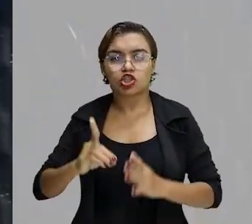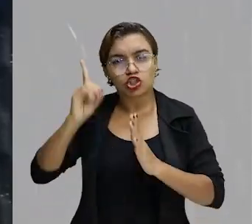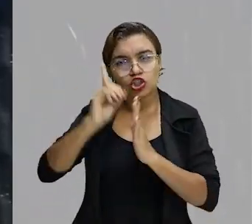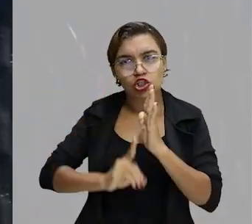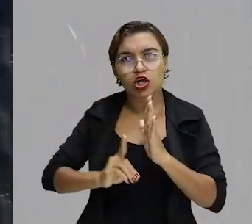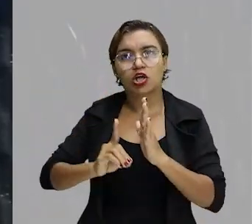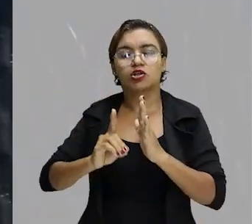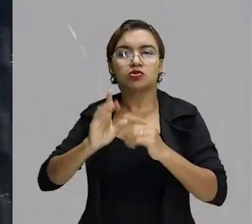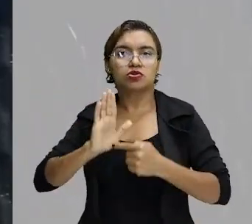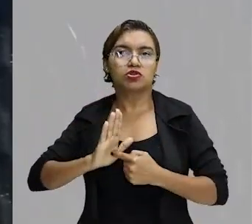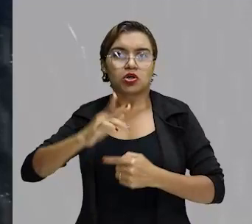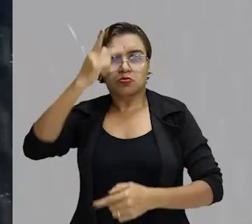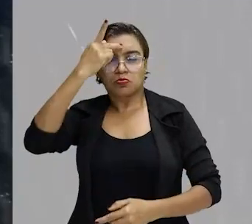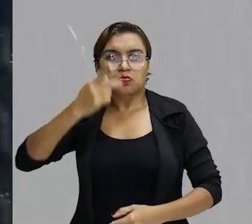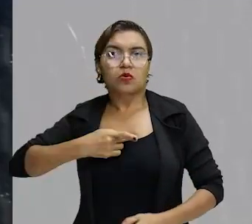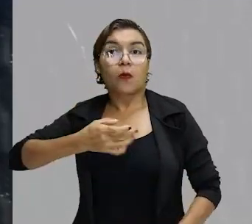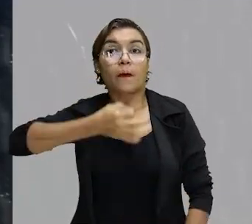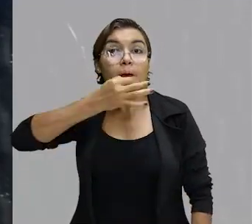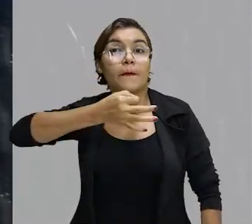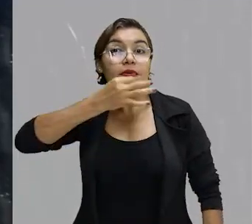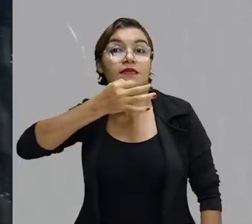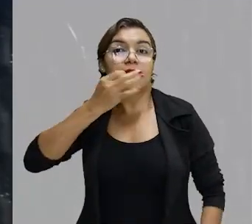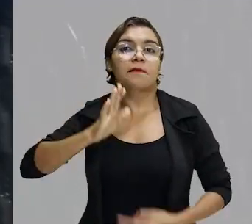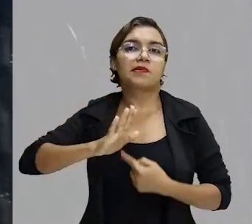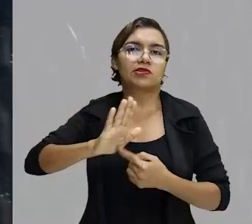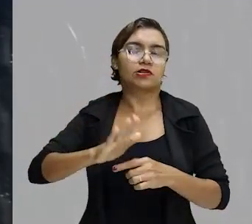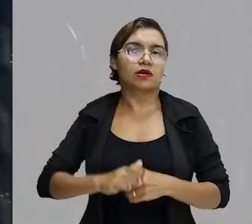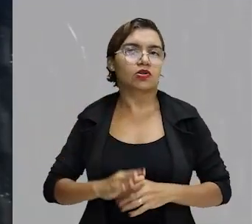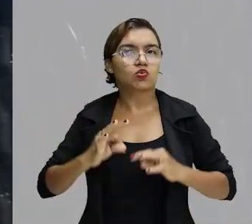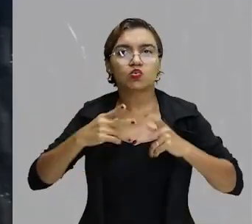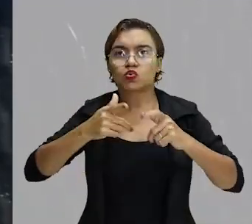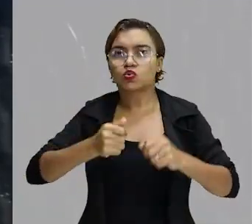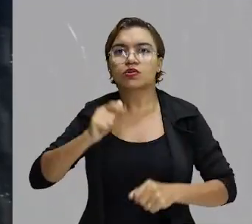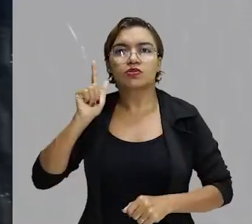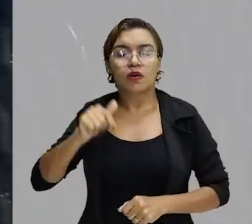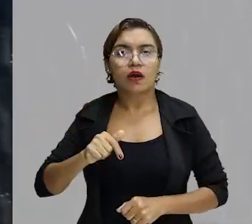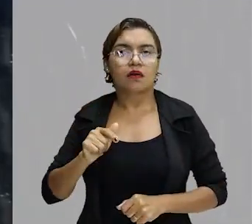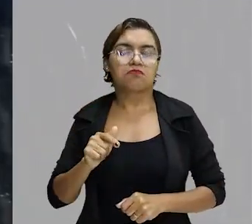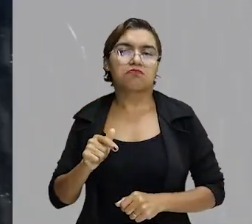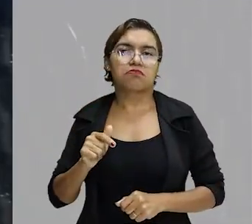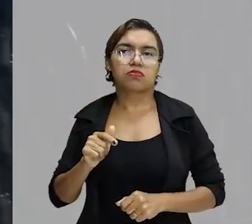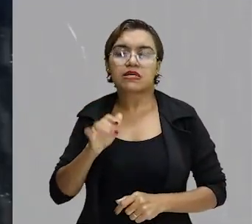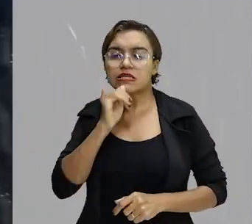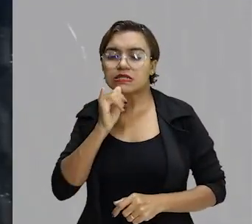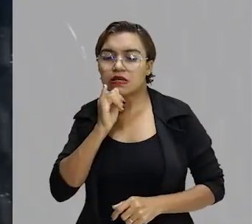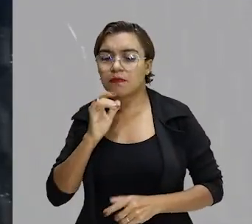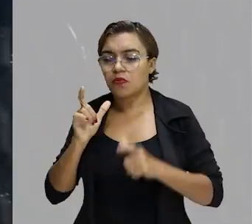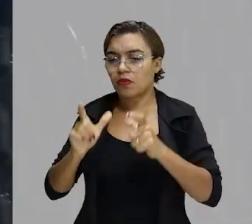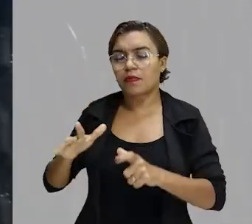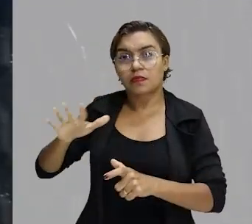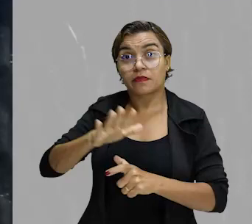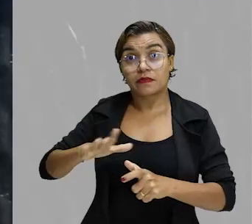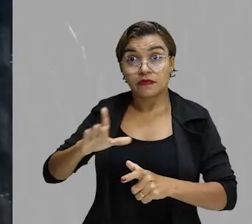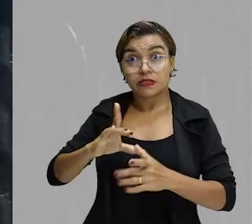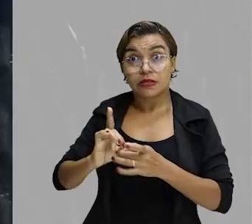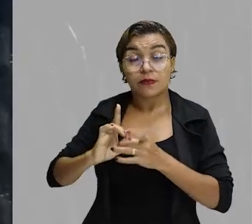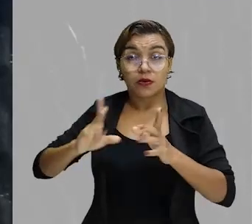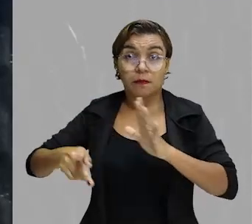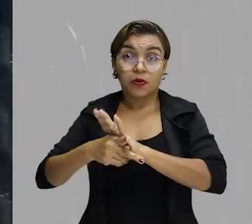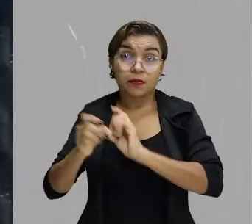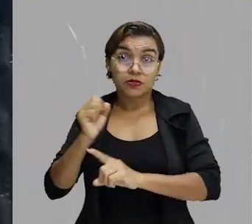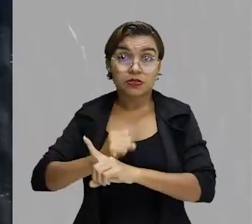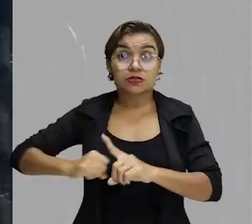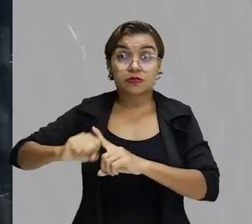combina com a liberdade de opinião. Então tudo isso faz parte do ambiente democrático de uma sociedade.